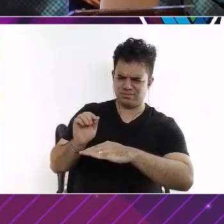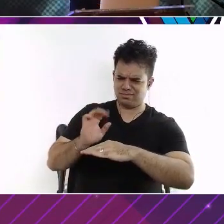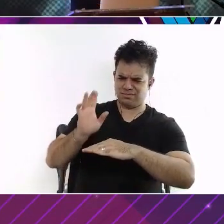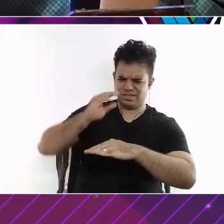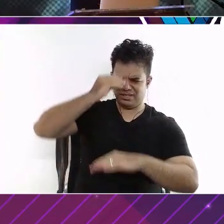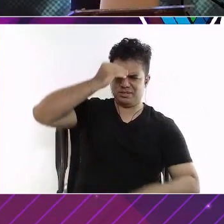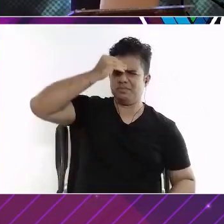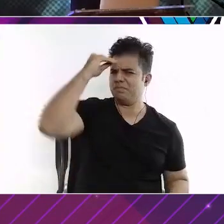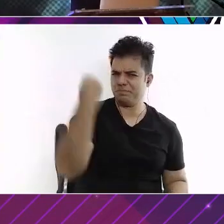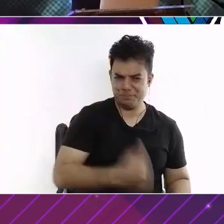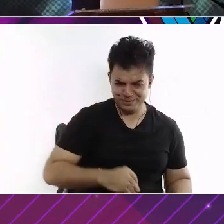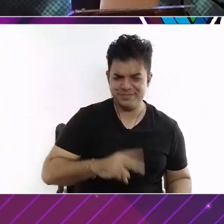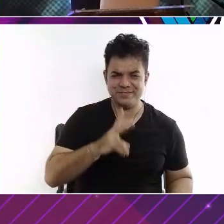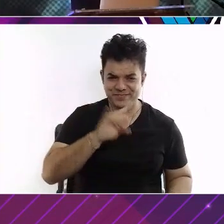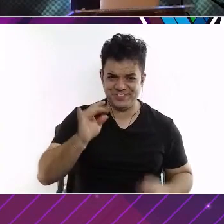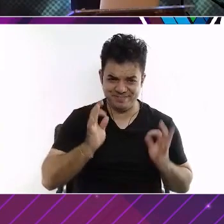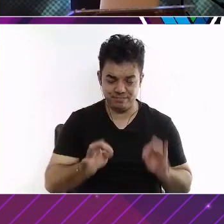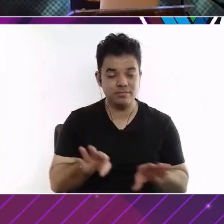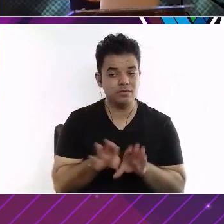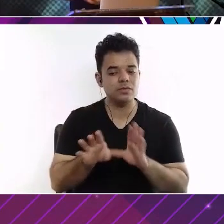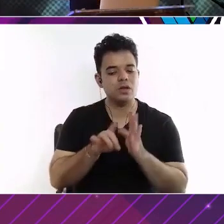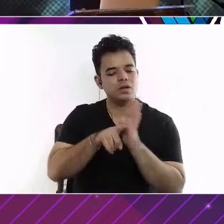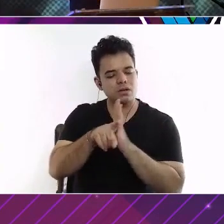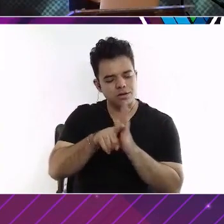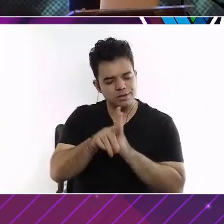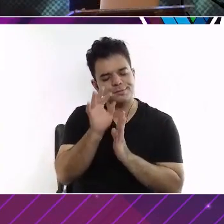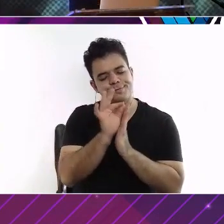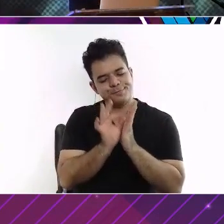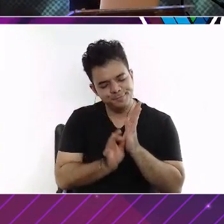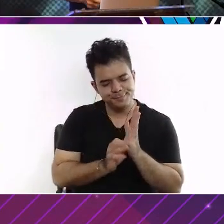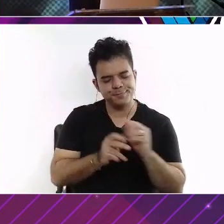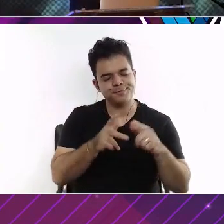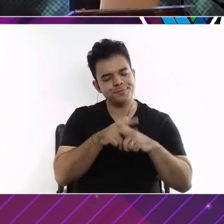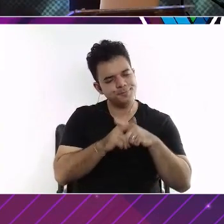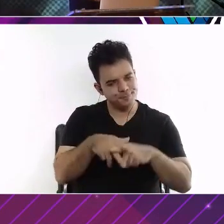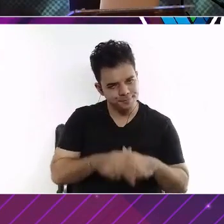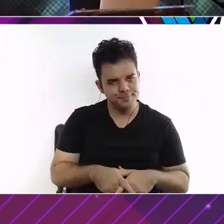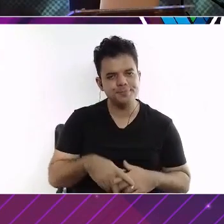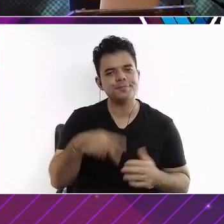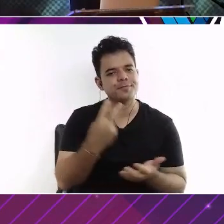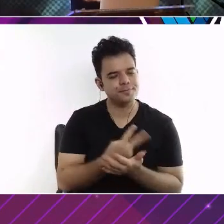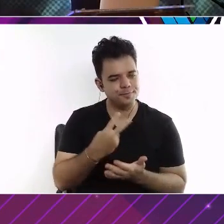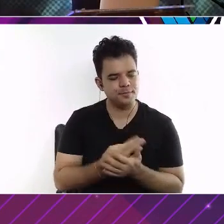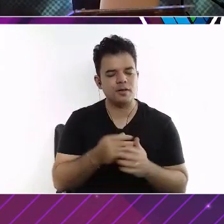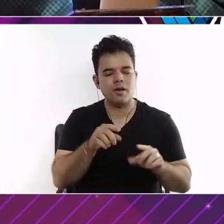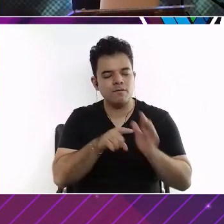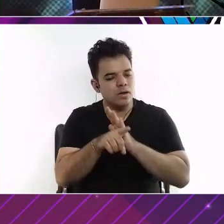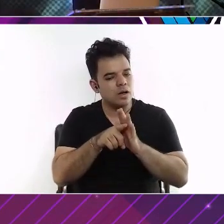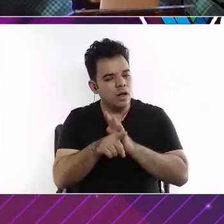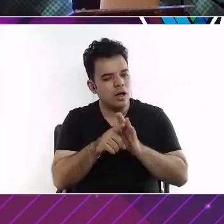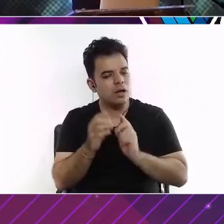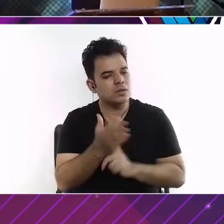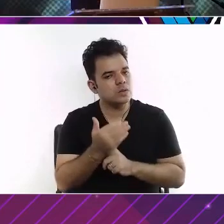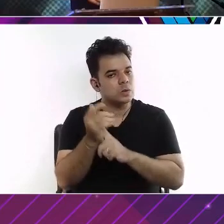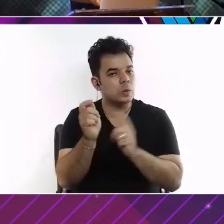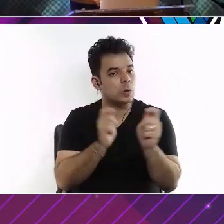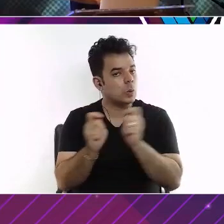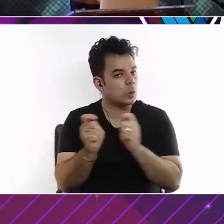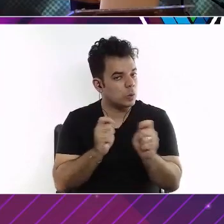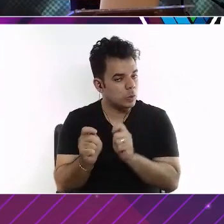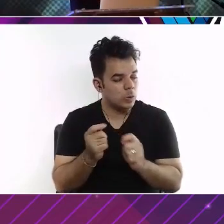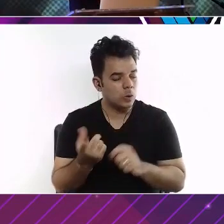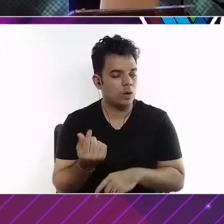problema, revisar e atualizar código, manutenção regular, avaliações de tecnologia, controlar custos, ter